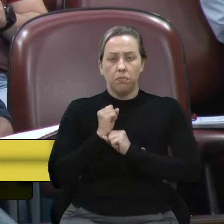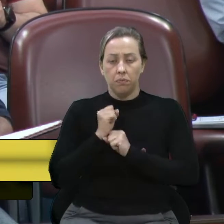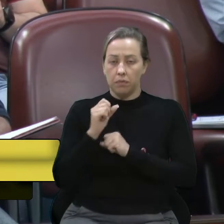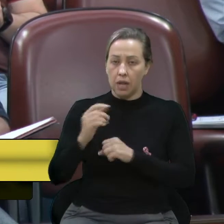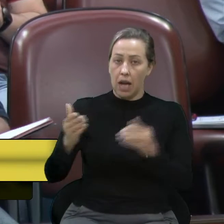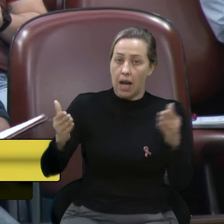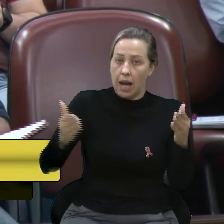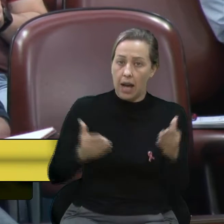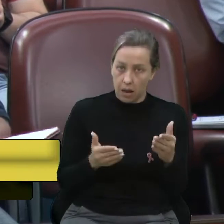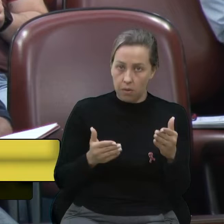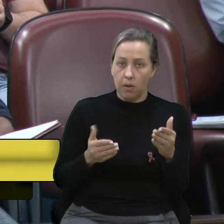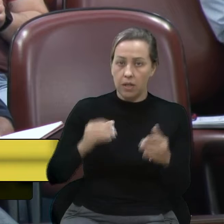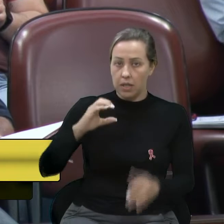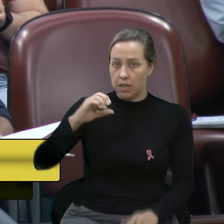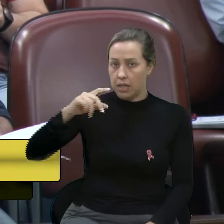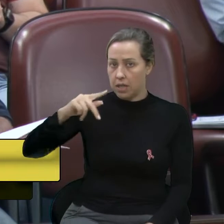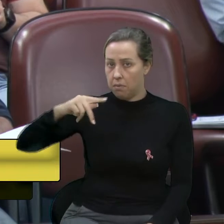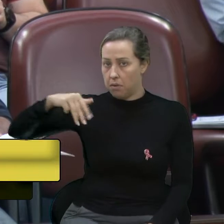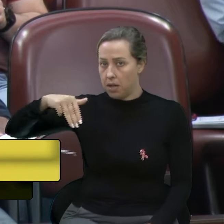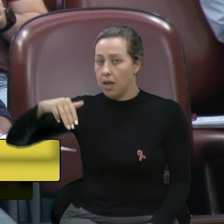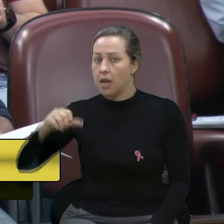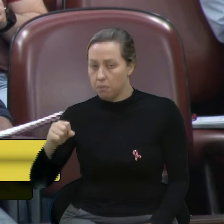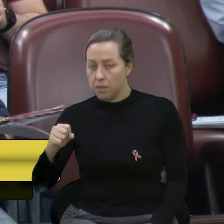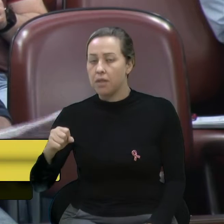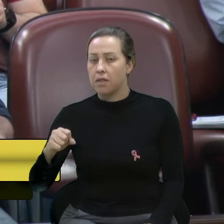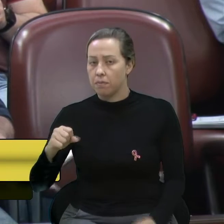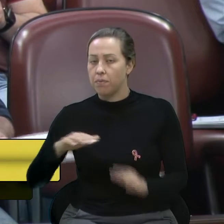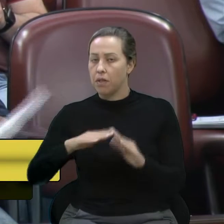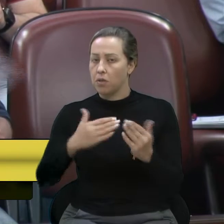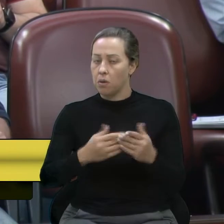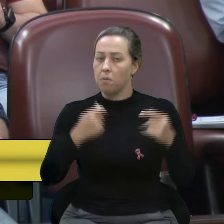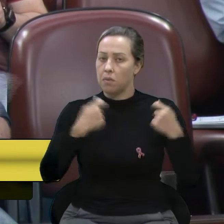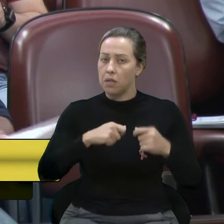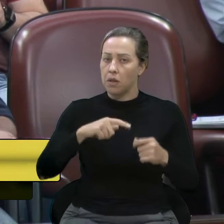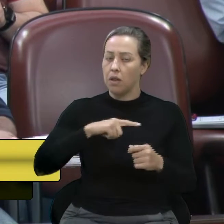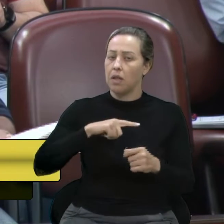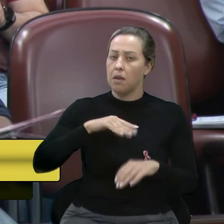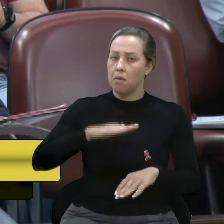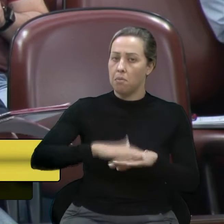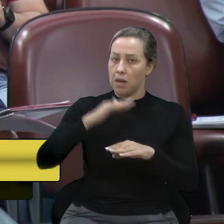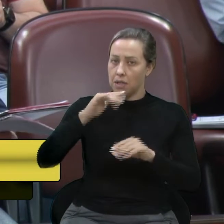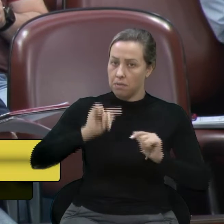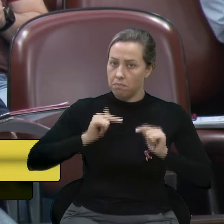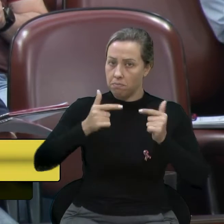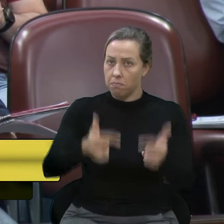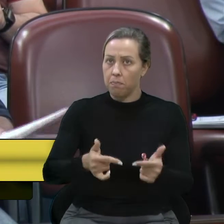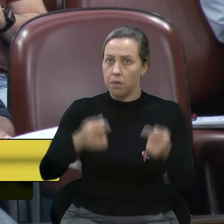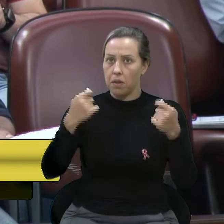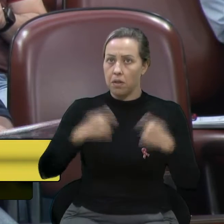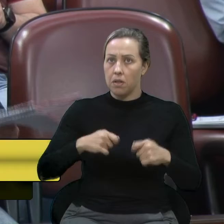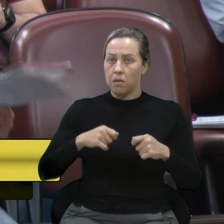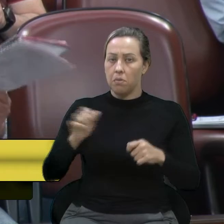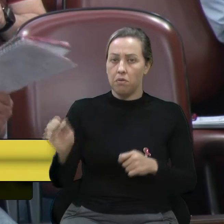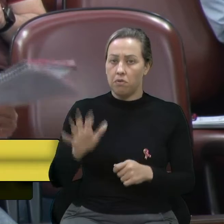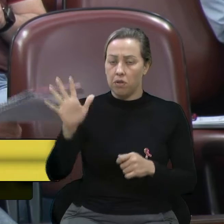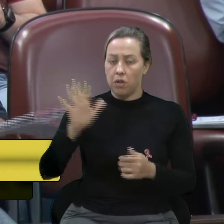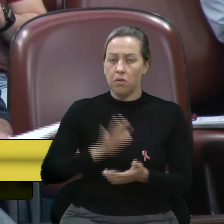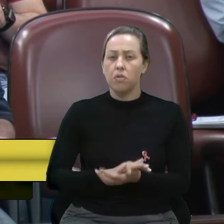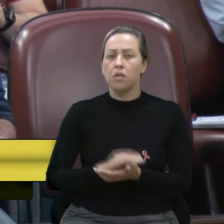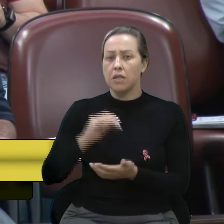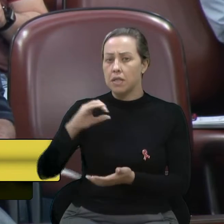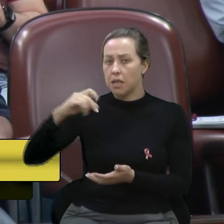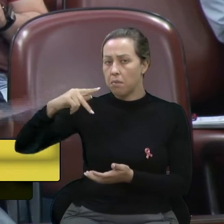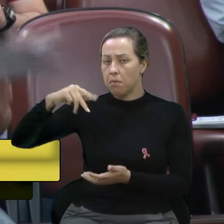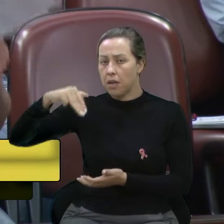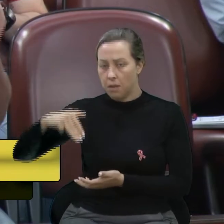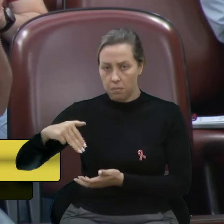Agora, os CPMs das escolas precisam ser mais ativos, nós precisamos valorizar. O CPM